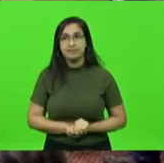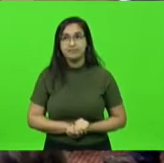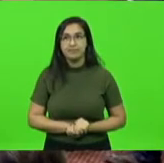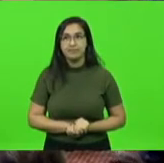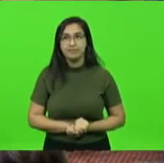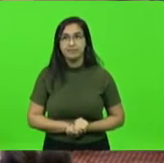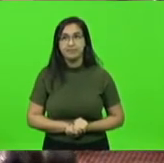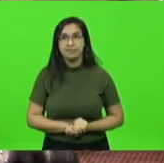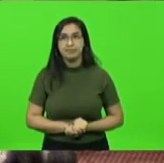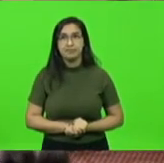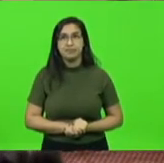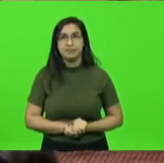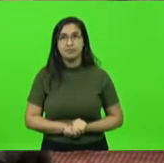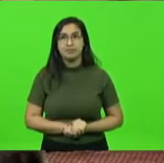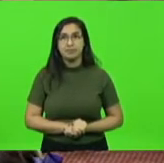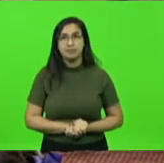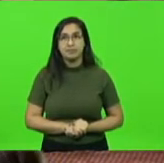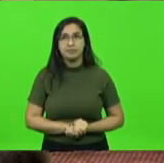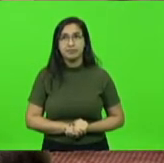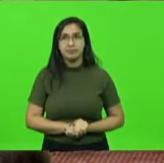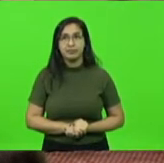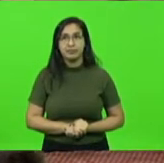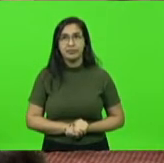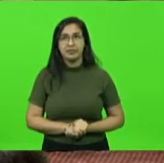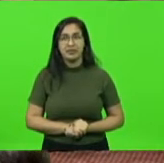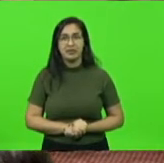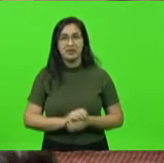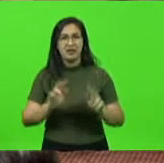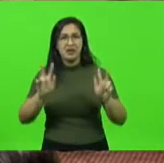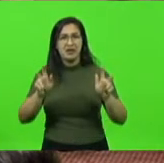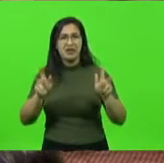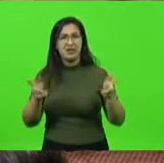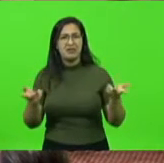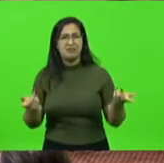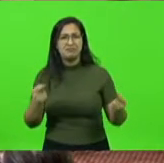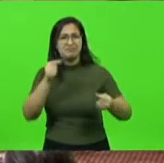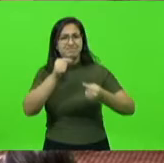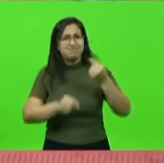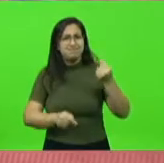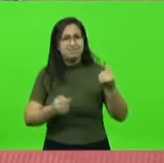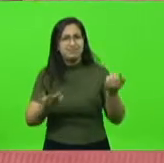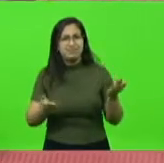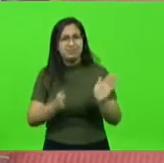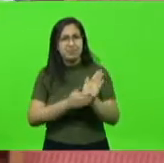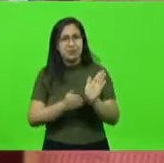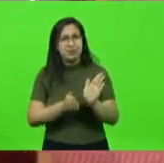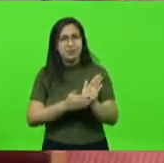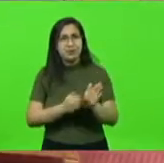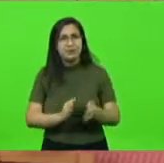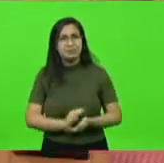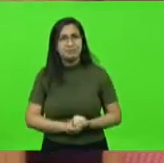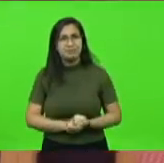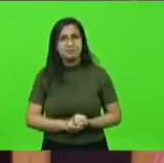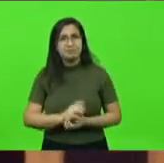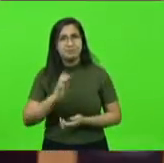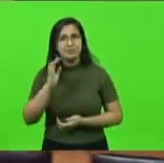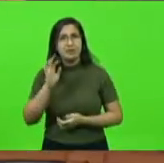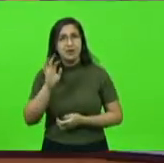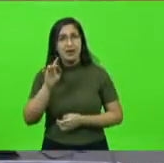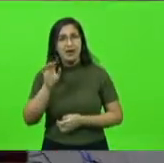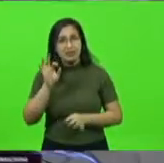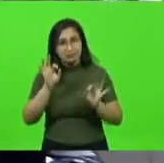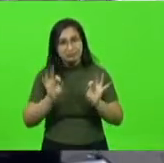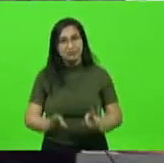Presidente, chamar de irreal essa proposta é, no mínimo, o mais justo possível.